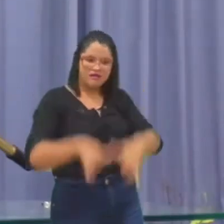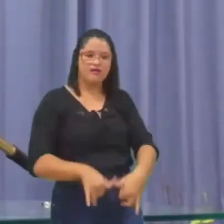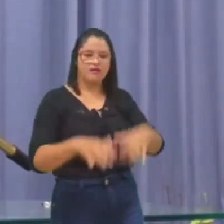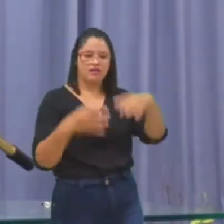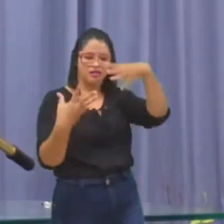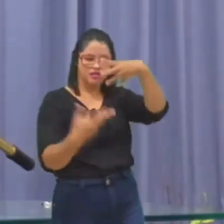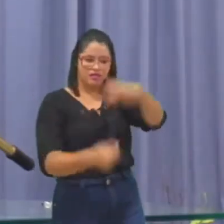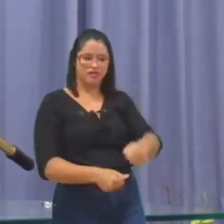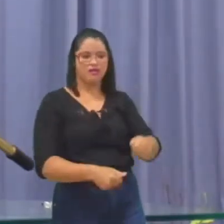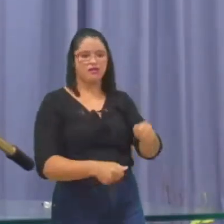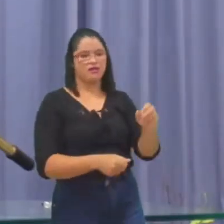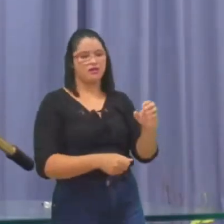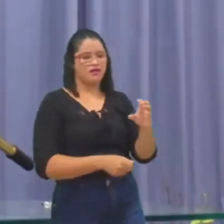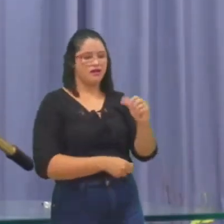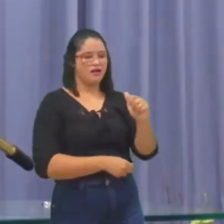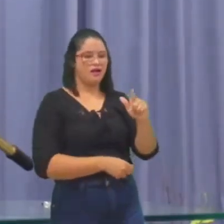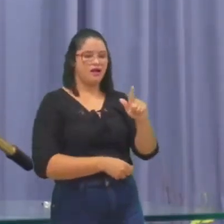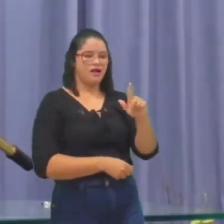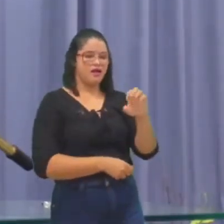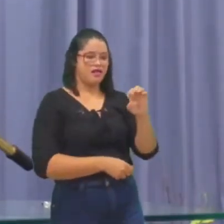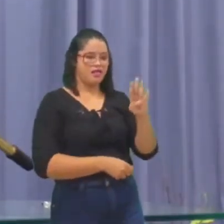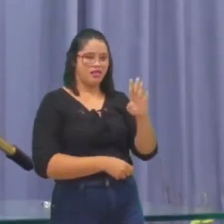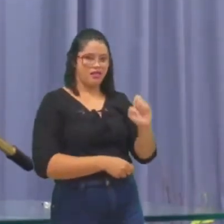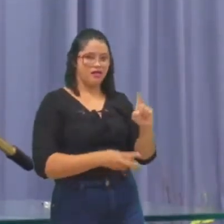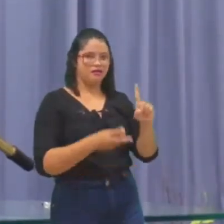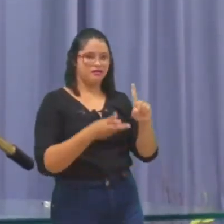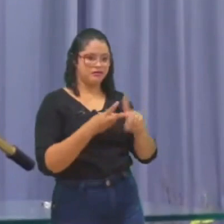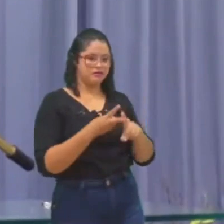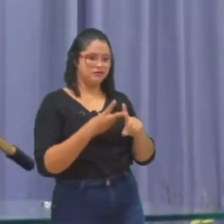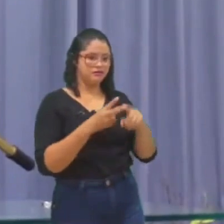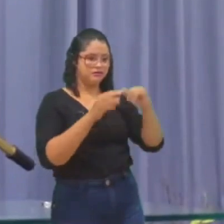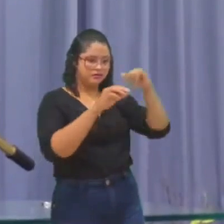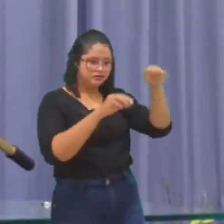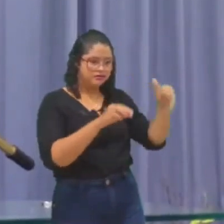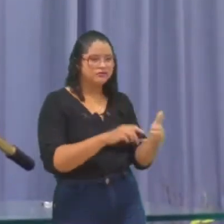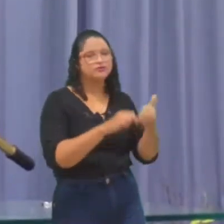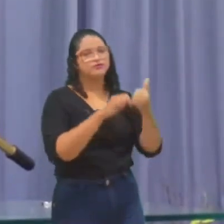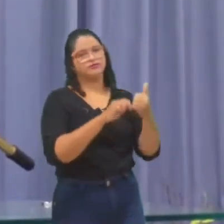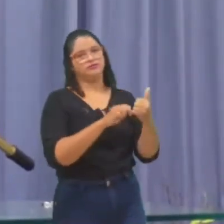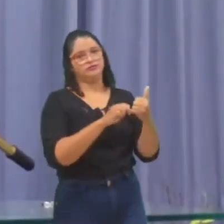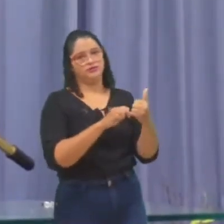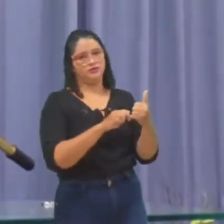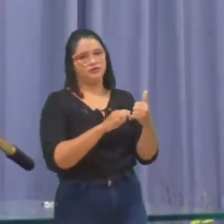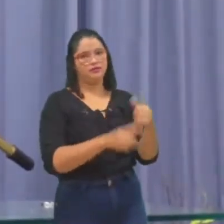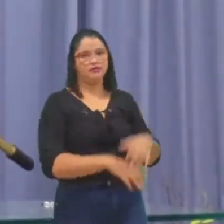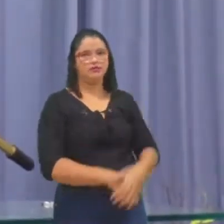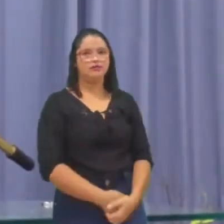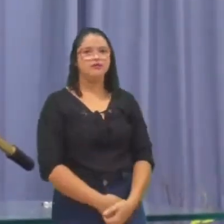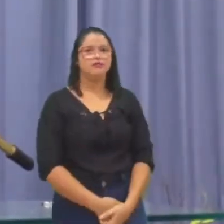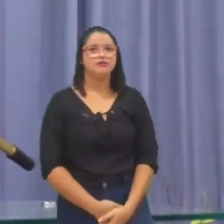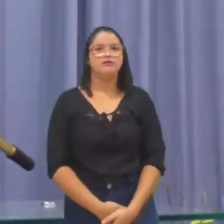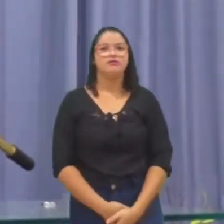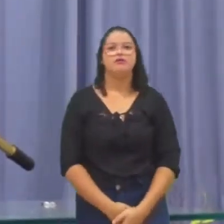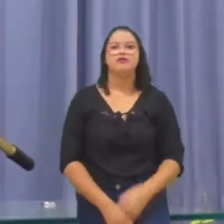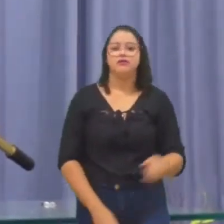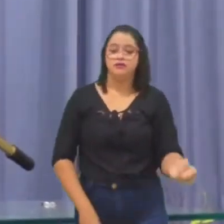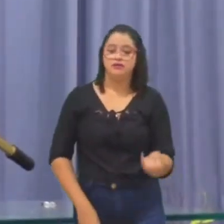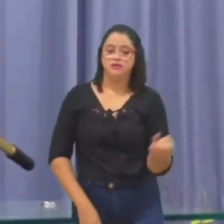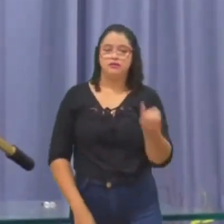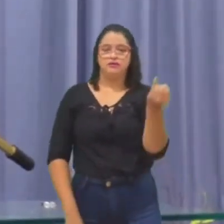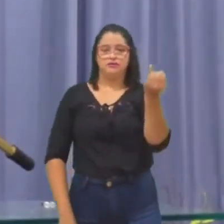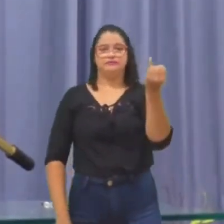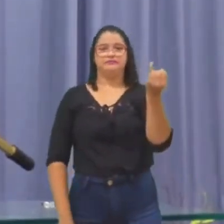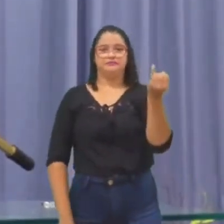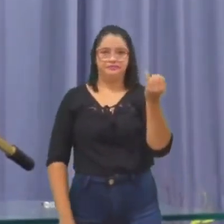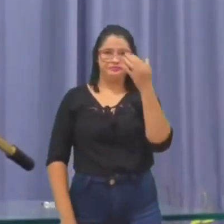Calebe, filho de Jefoné, e Josué, filho de Num. Olha, irmãos, como é importante confiar